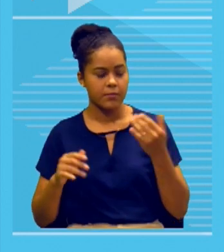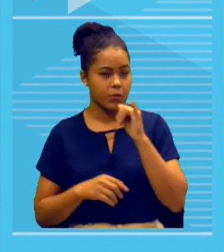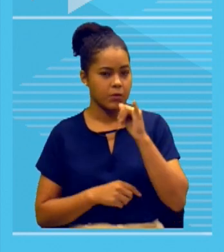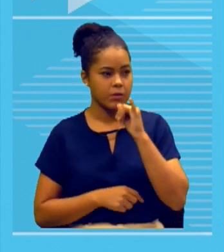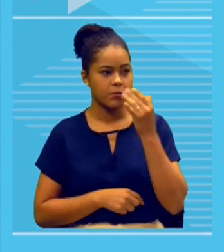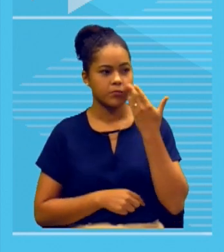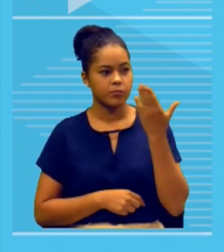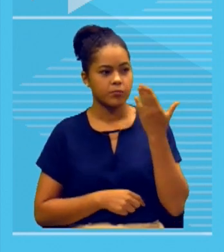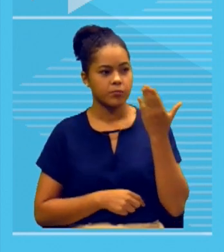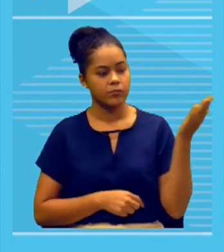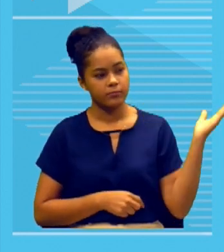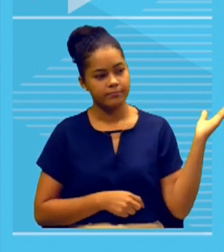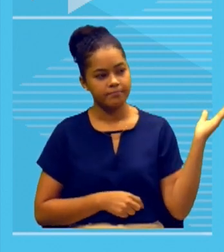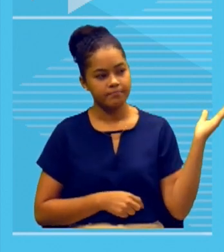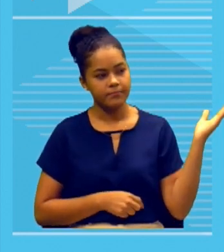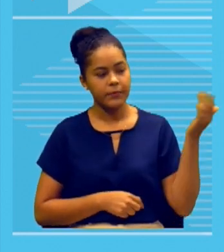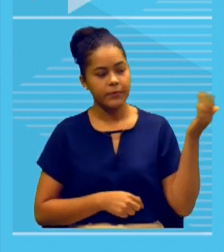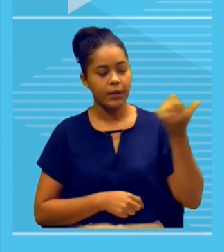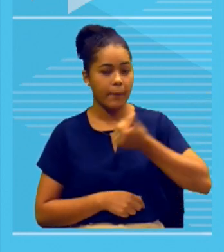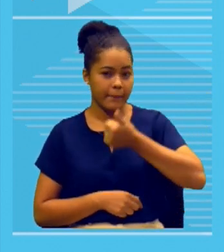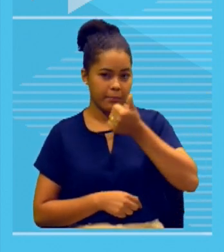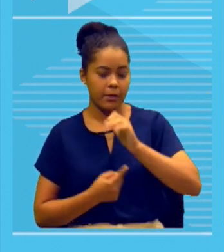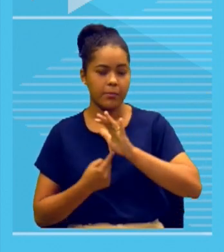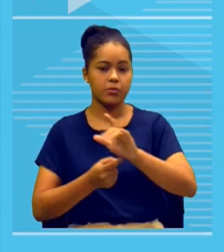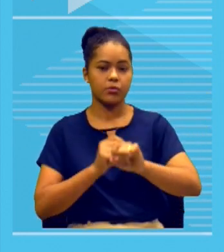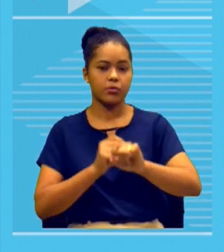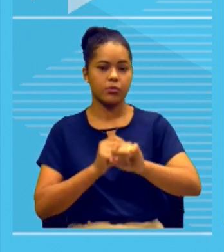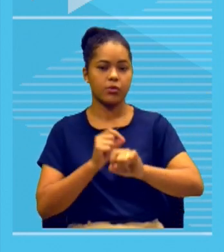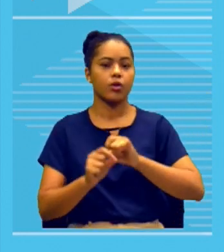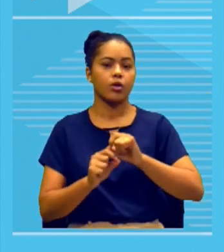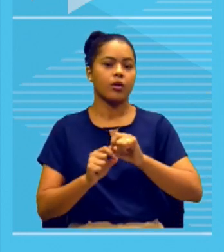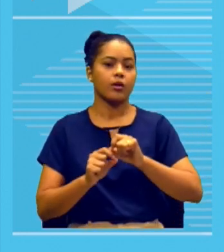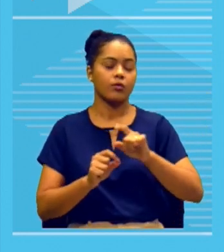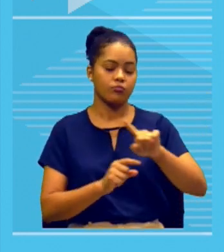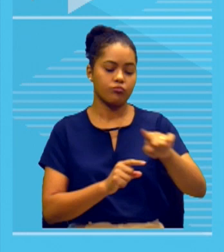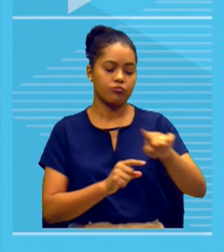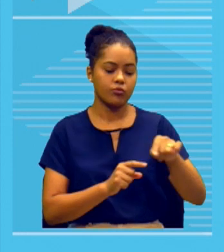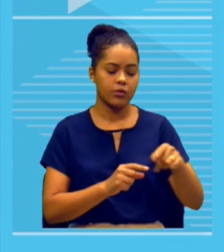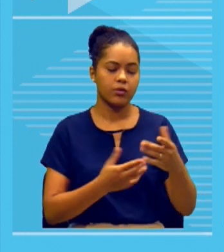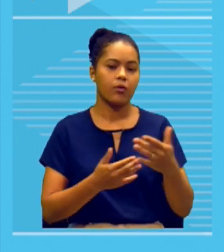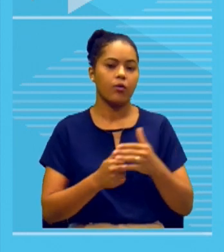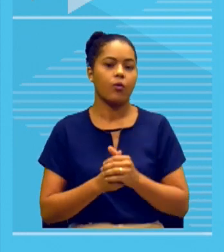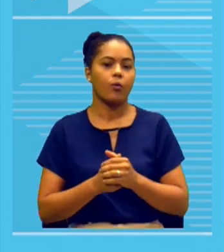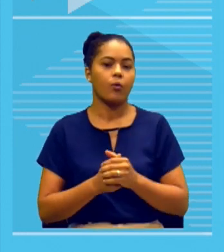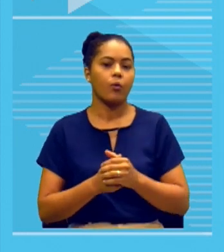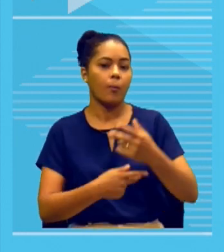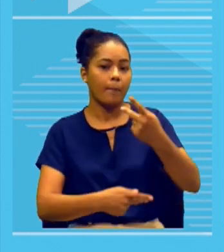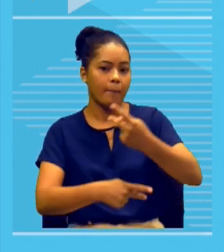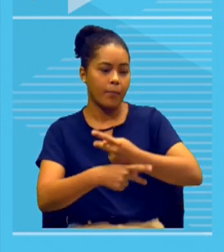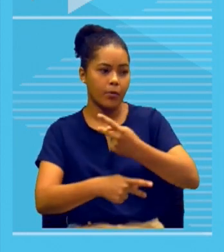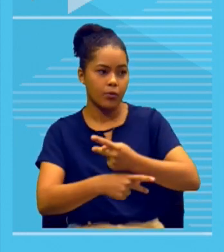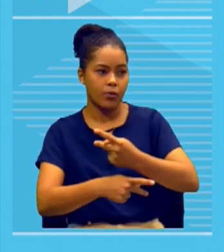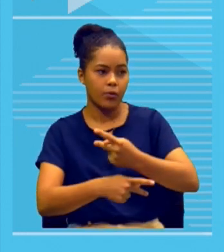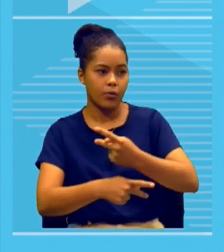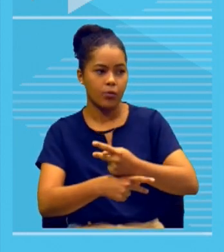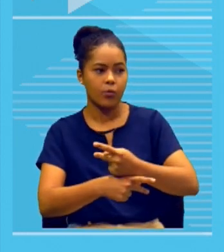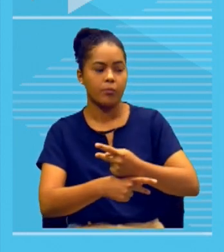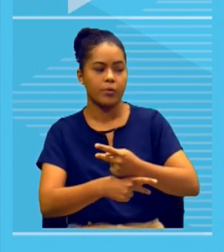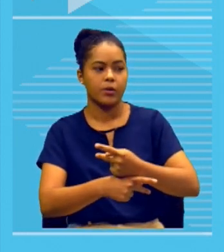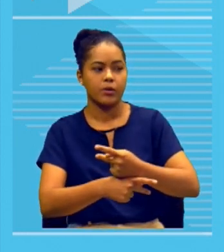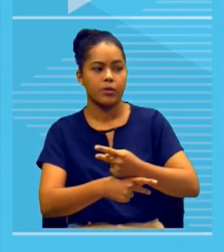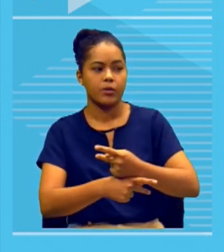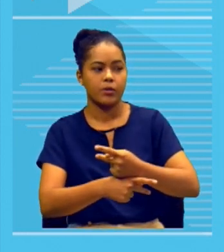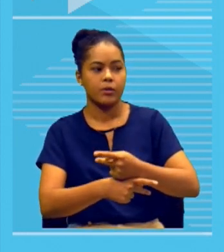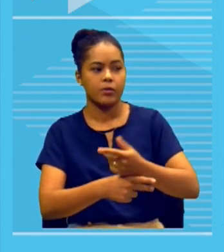asneira para as interrogativa pronome oblíquo antes do verbo gostaria de saber quanto